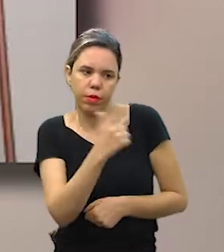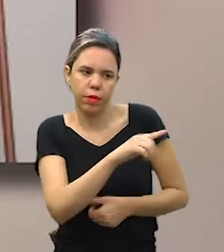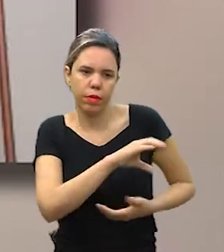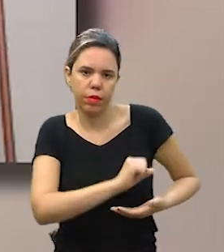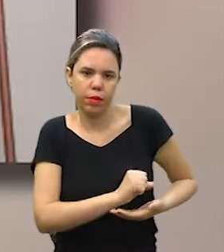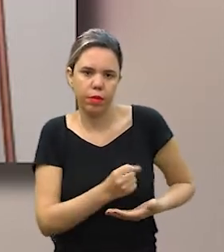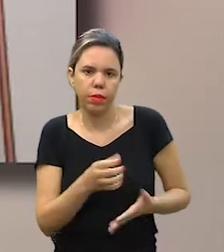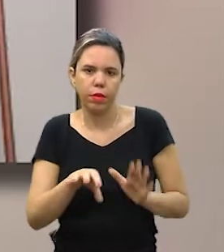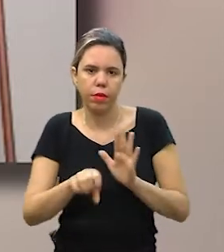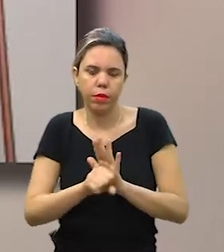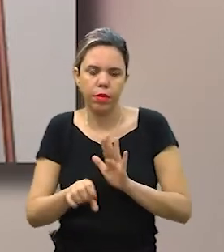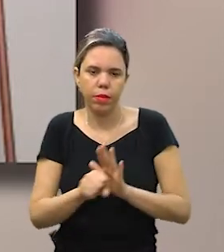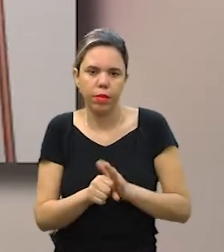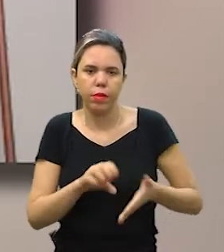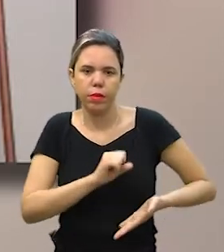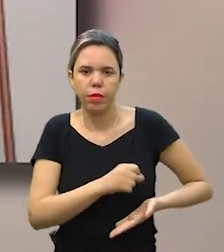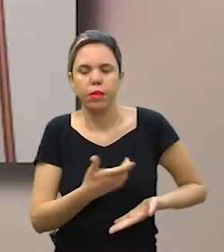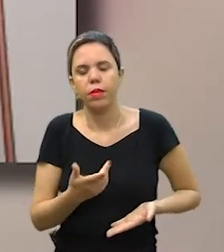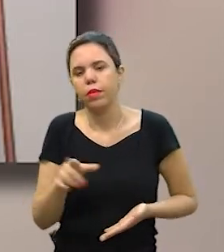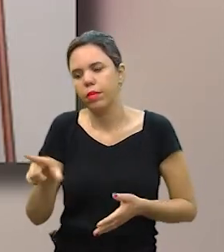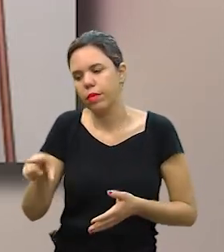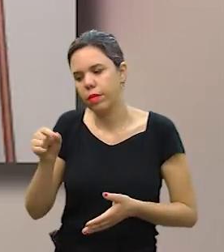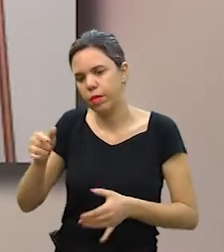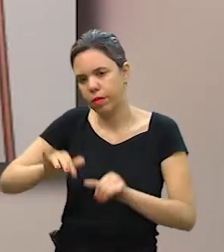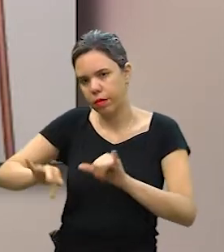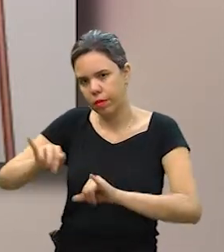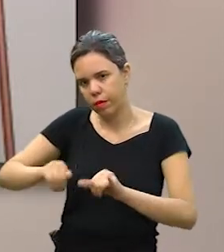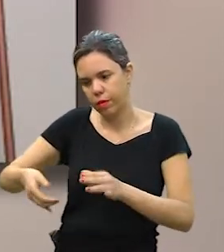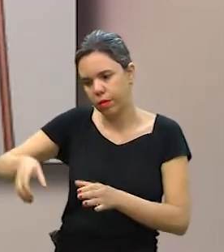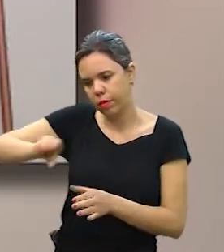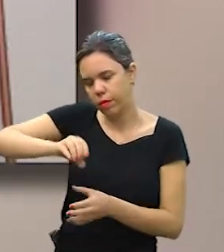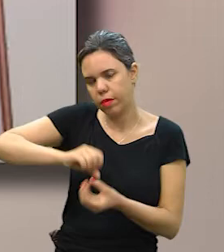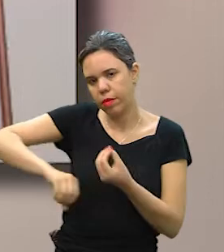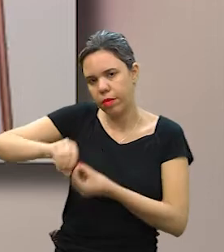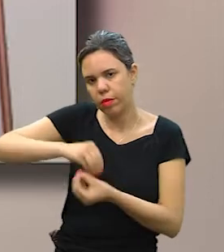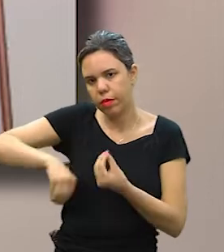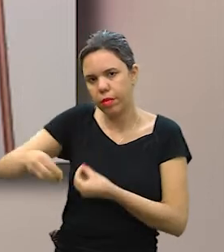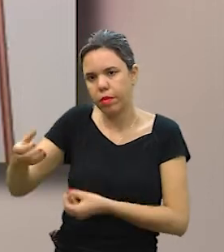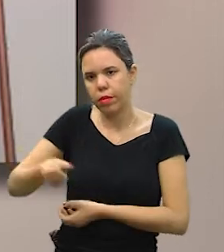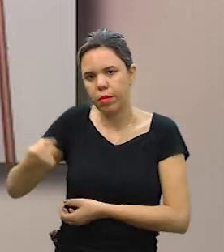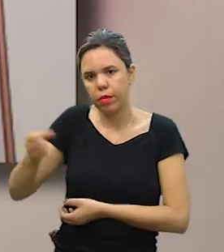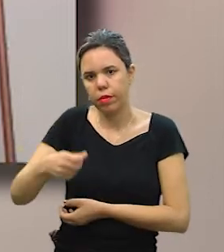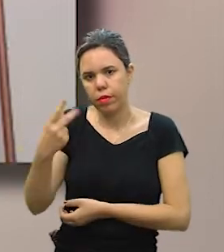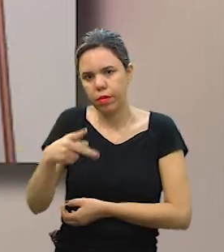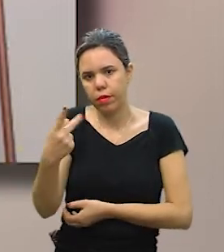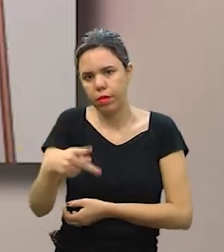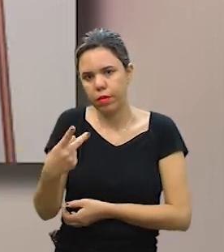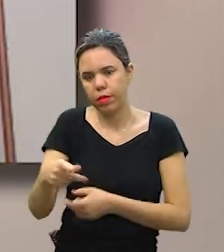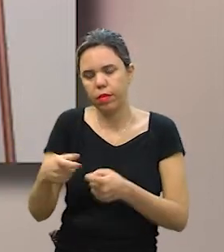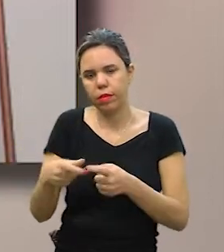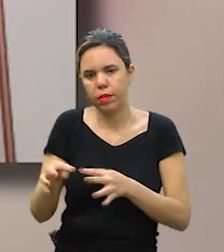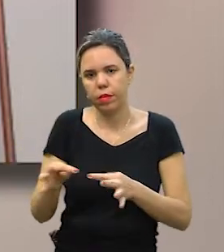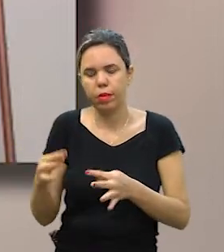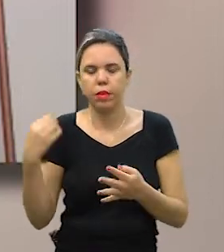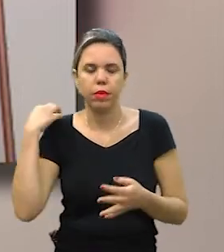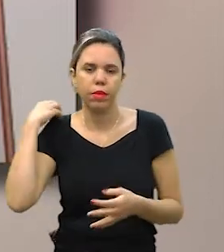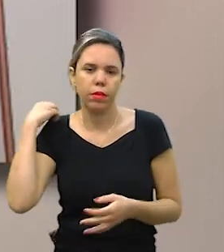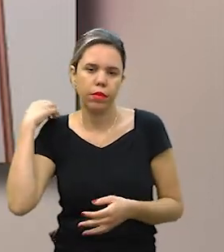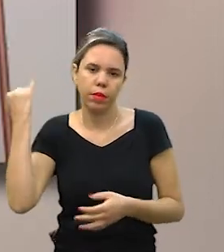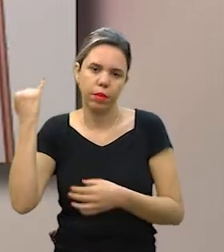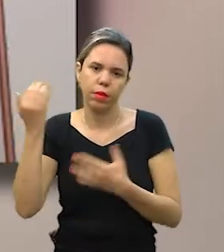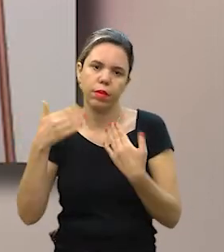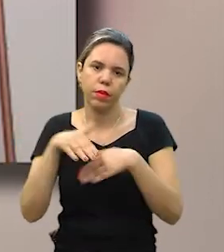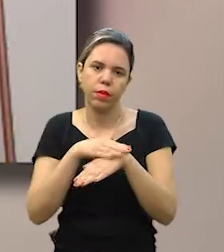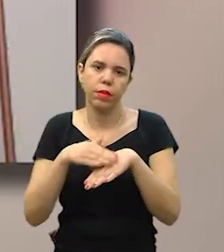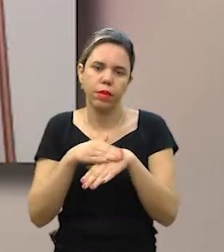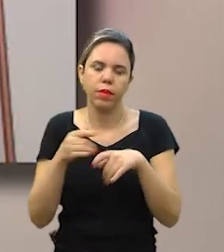àquele que recebeu o leite materno. E a escolha dessa fórmula, ela é sempre muito individualizada pelo seu pediatra, então é